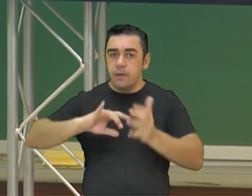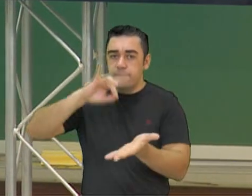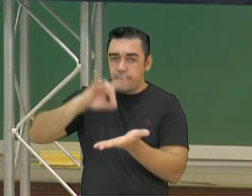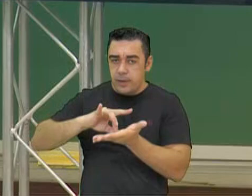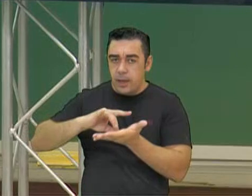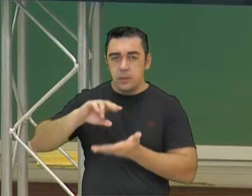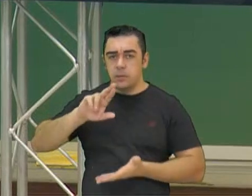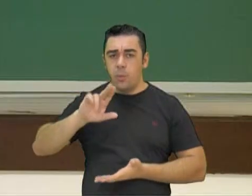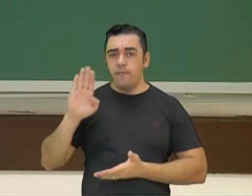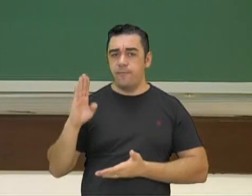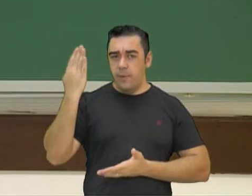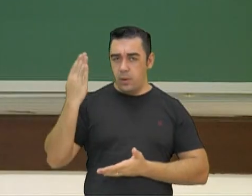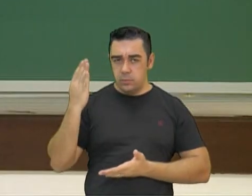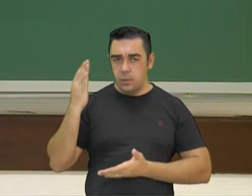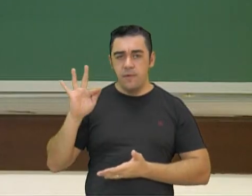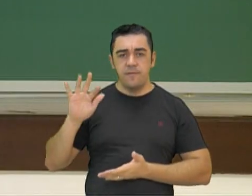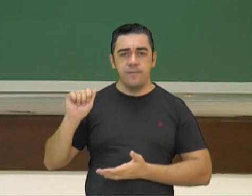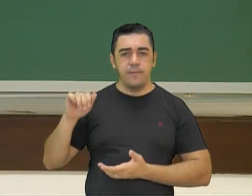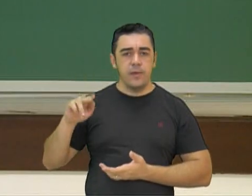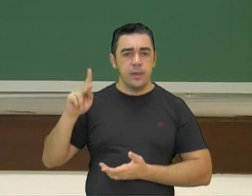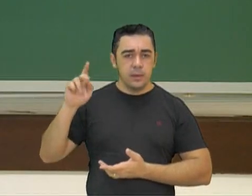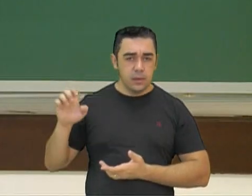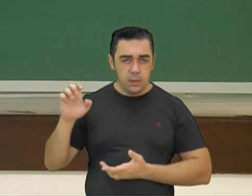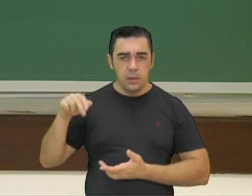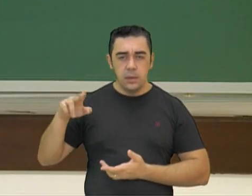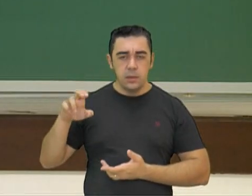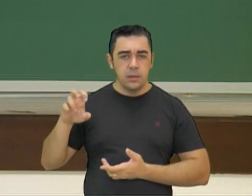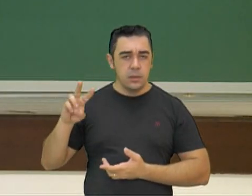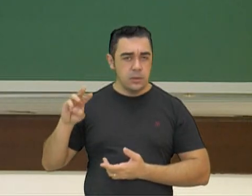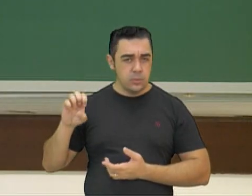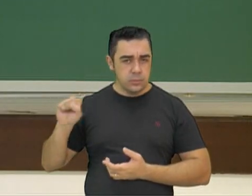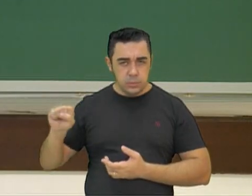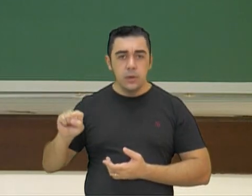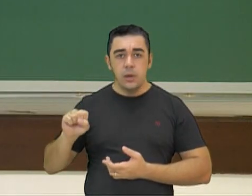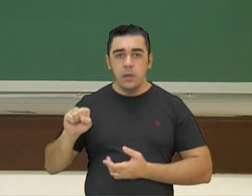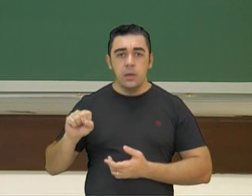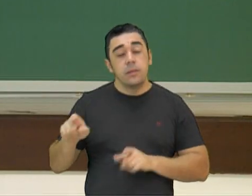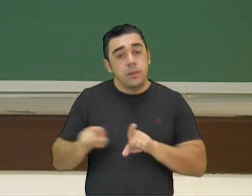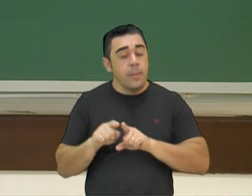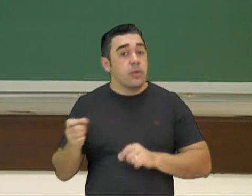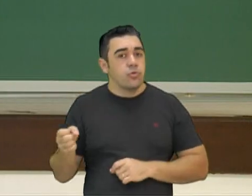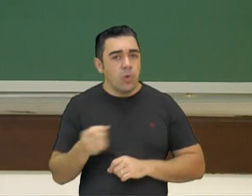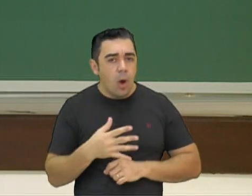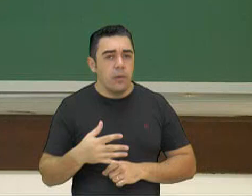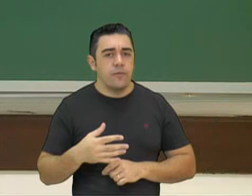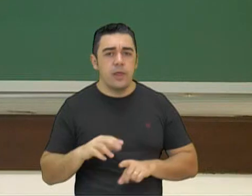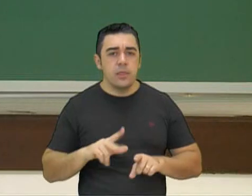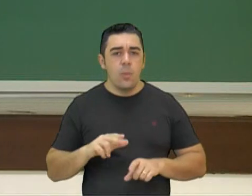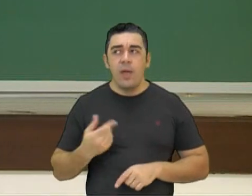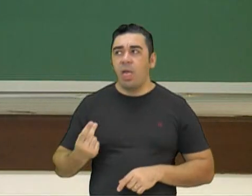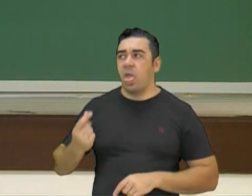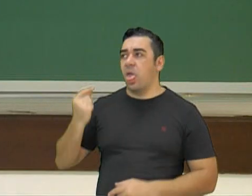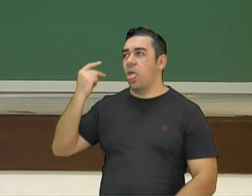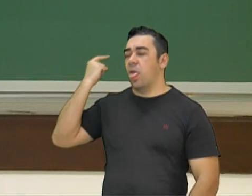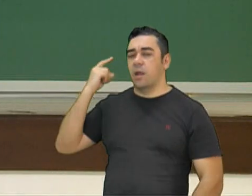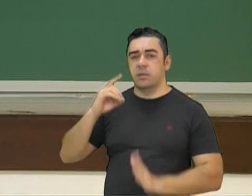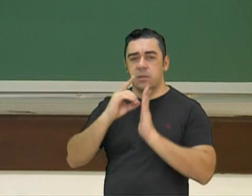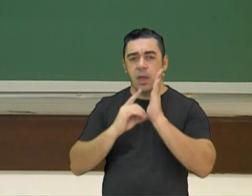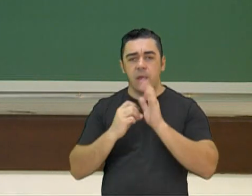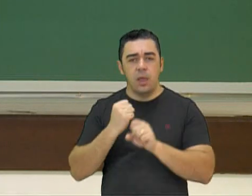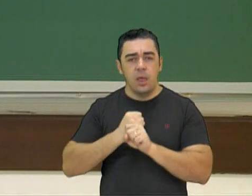essas coisas, notícias que você confia na fonte e o mais recente possível, né? Não adianta trazer notícias de décadas atrás, de anos